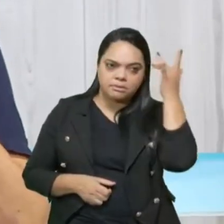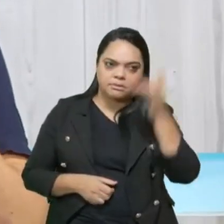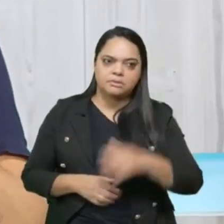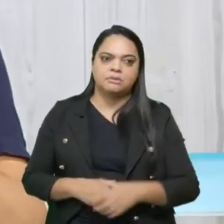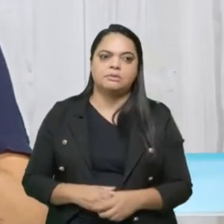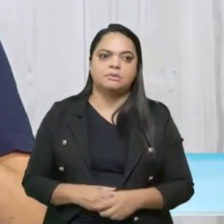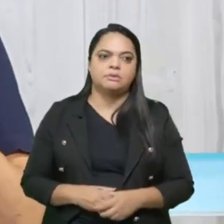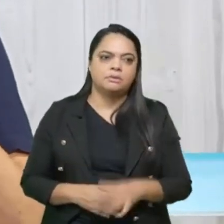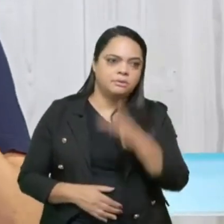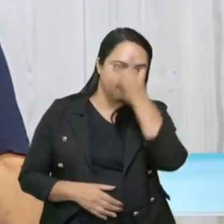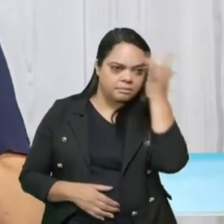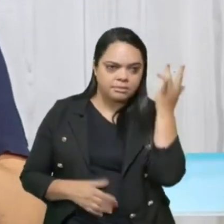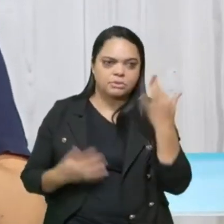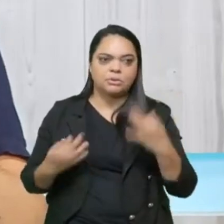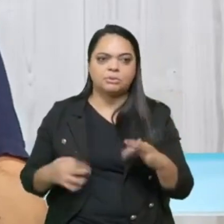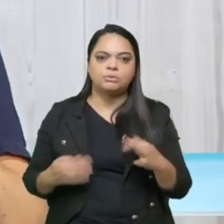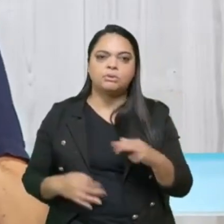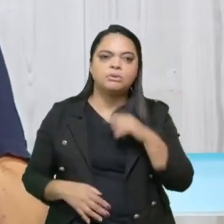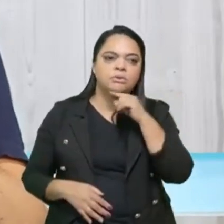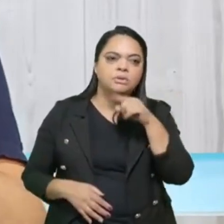que está com dor às vezes não consegue.